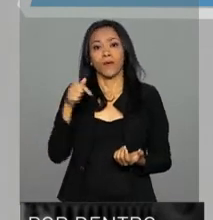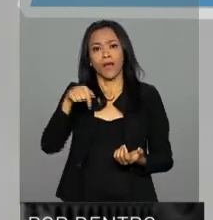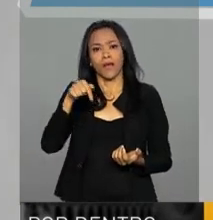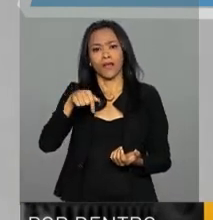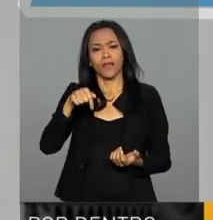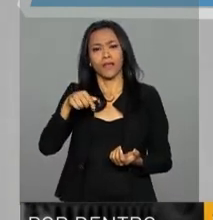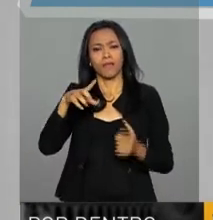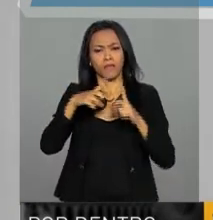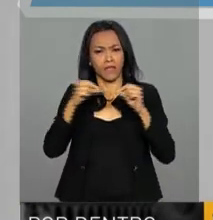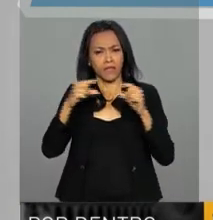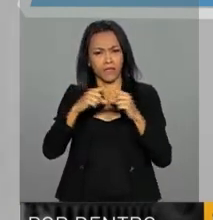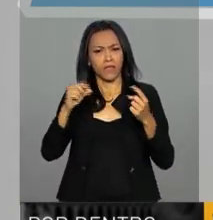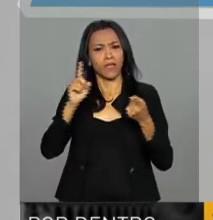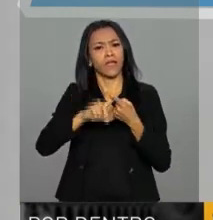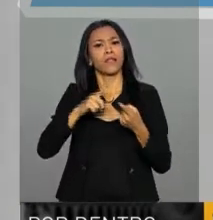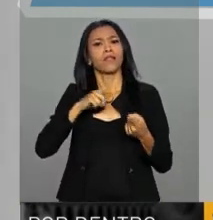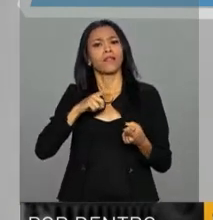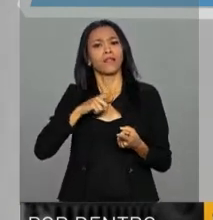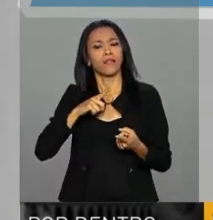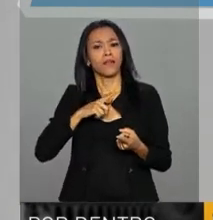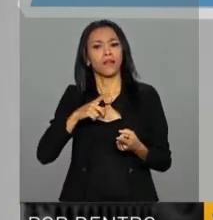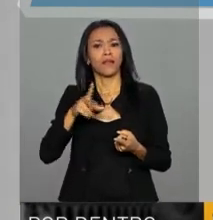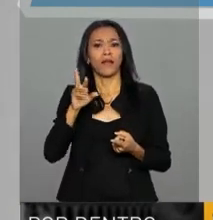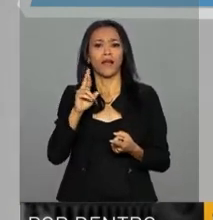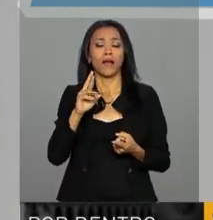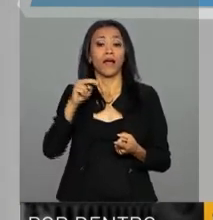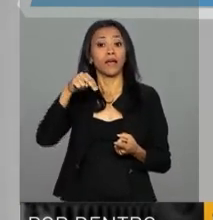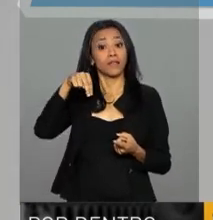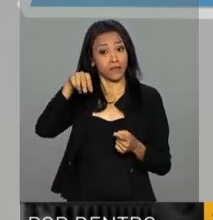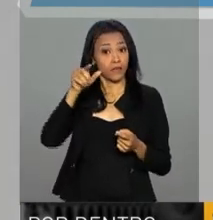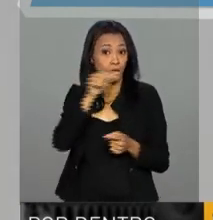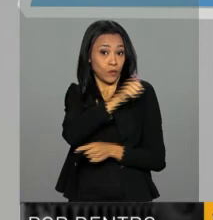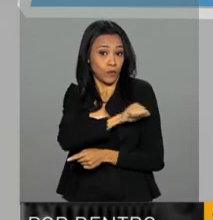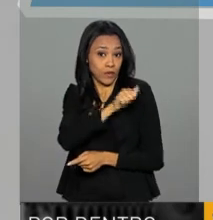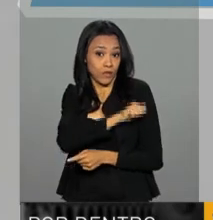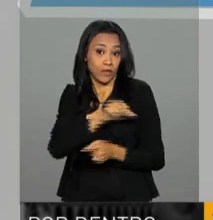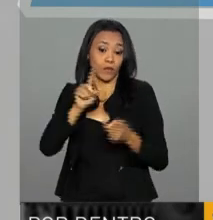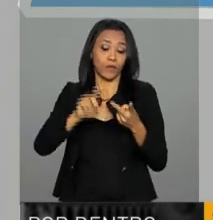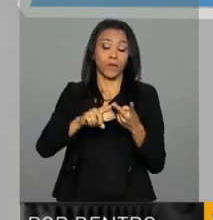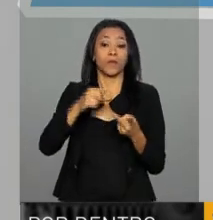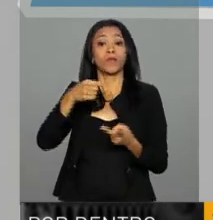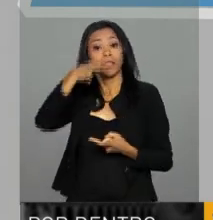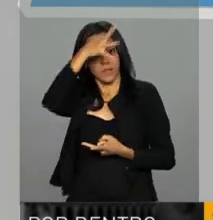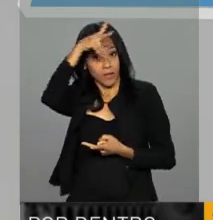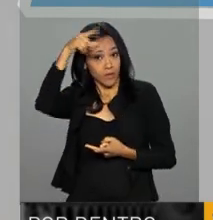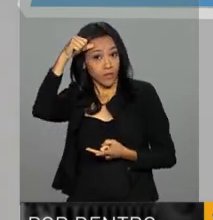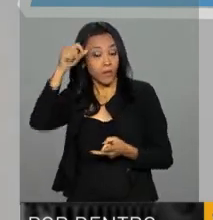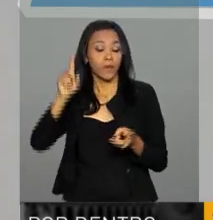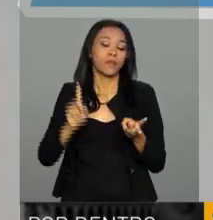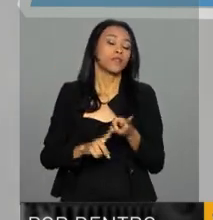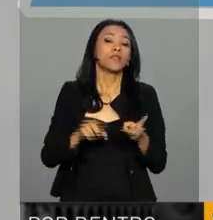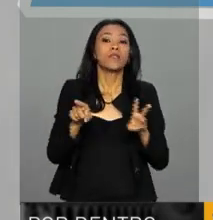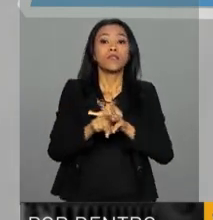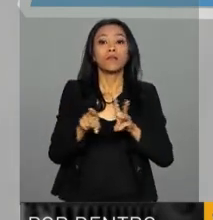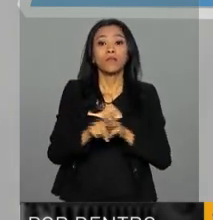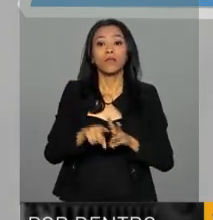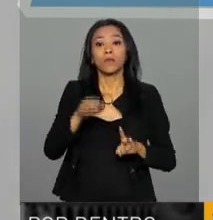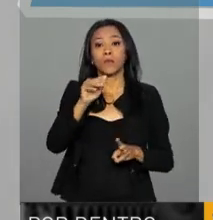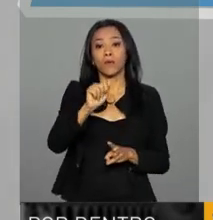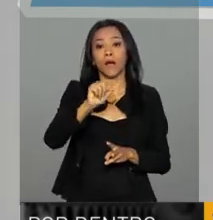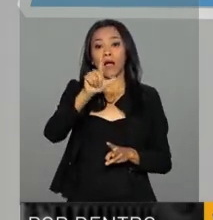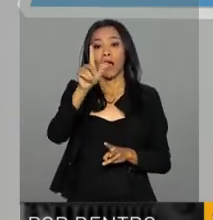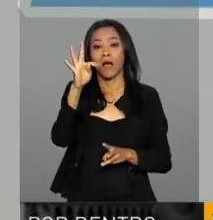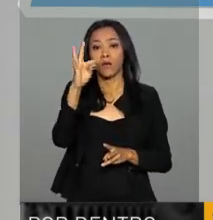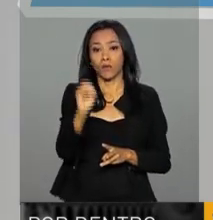também estão em rede nacional do rio de janeiro a nacional da amazônia e também a nacional do alto solimões bom dia